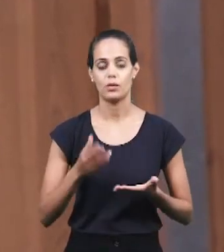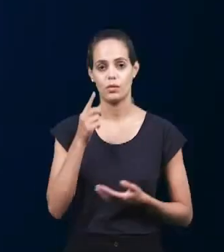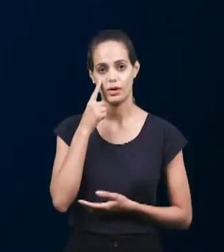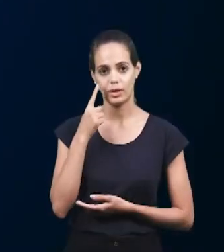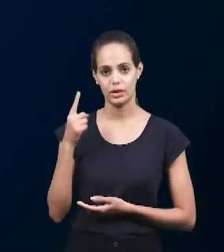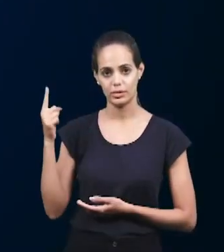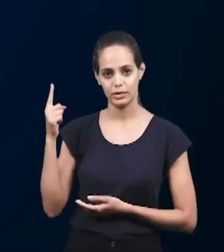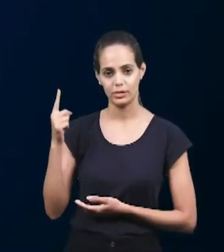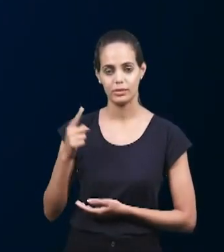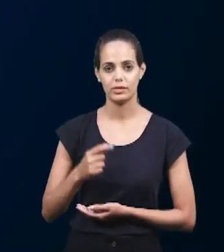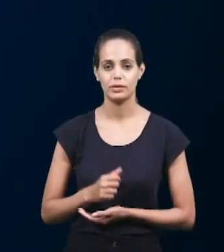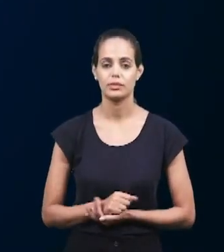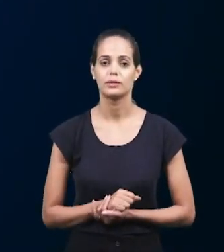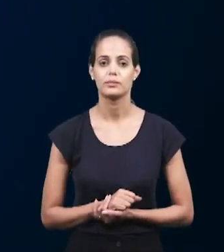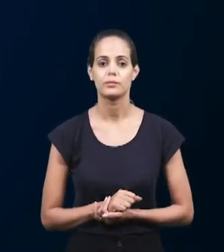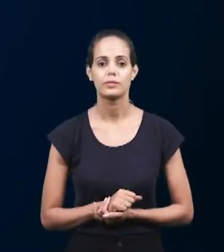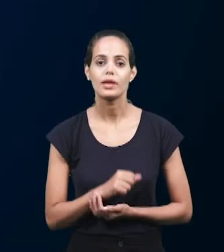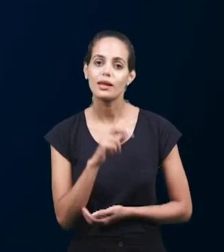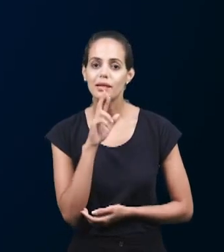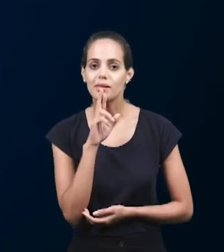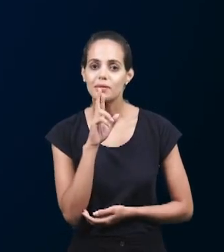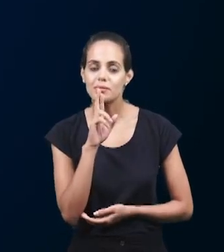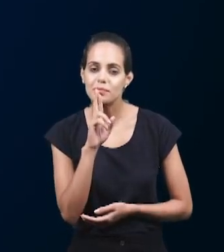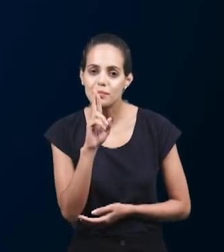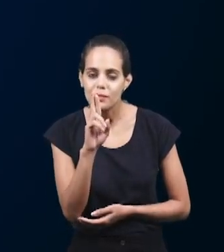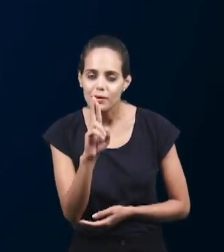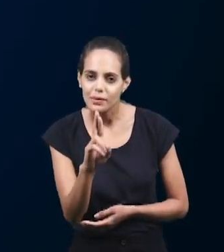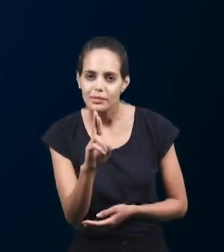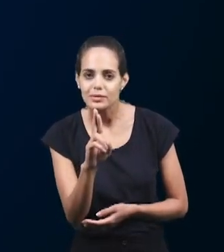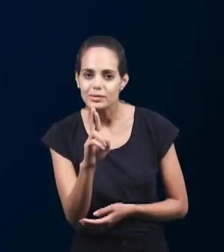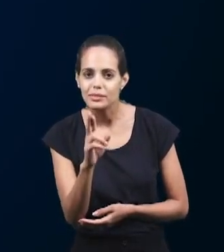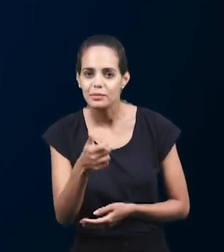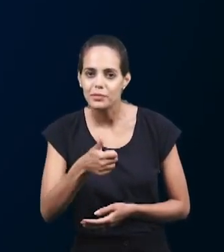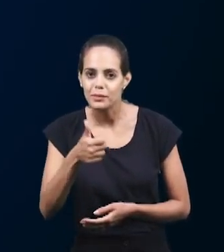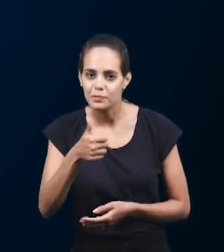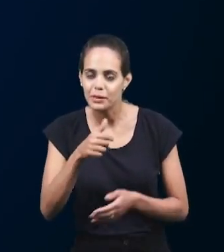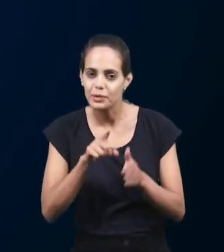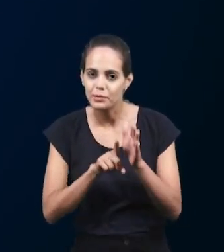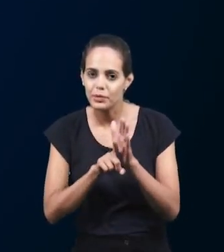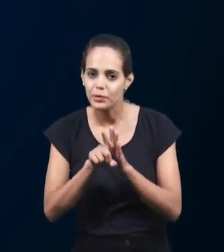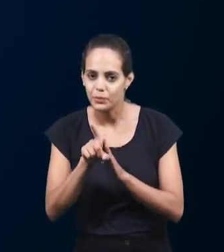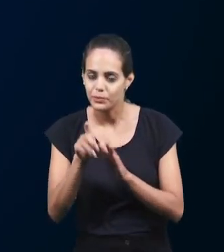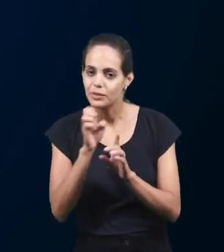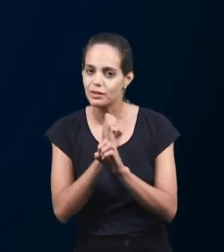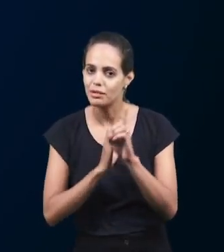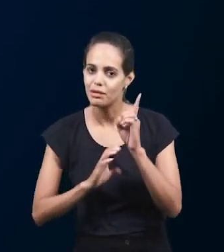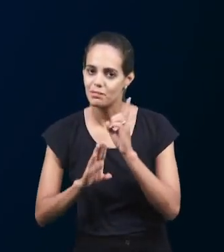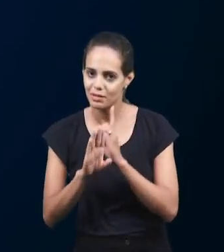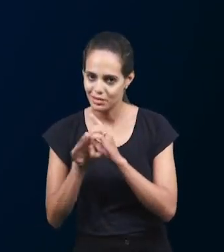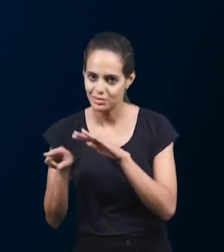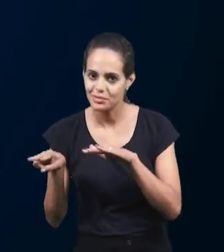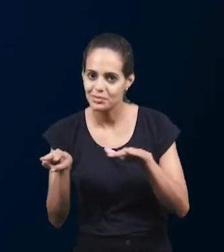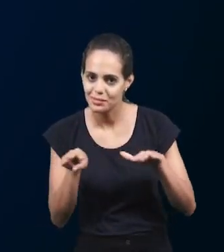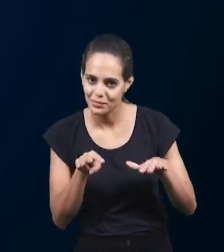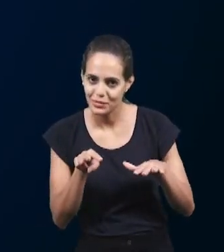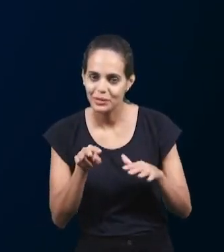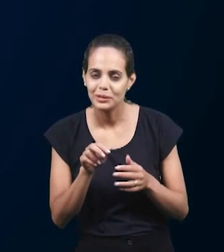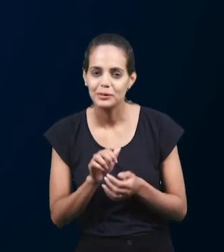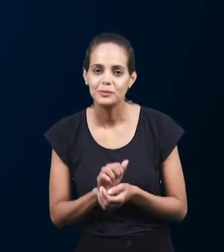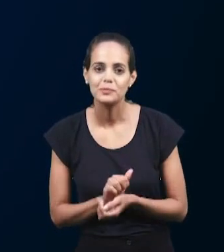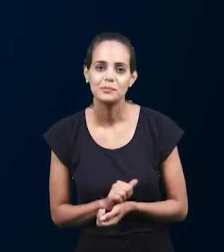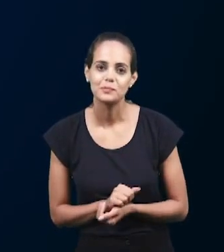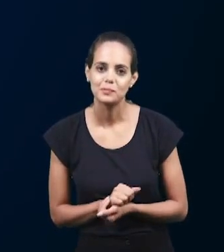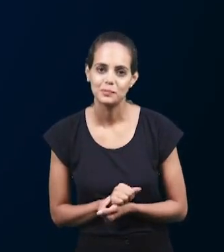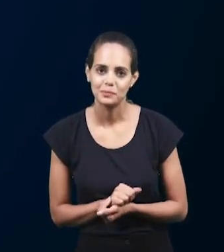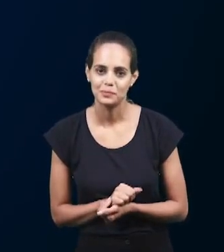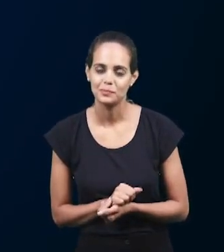vão falar. Responderá a primeira pergunta que foi dito à Escola Bíblica Dominical nessa semana,